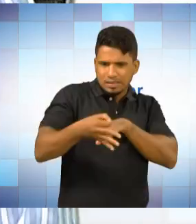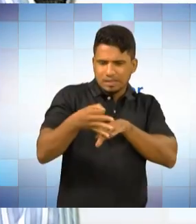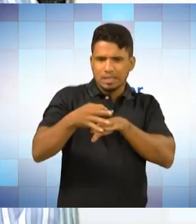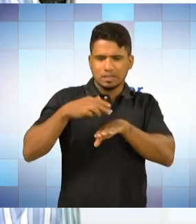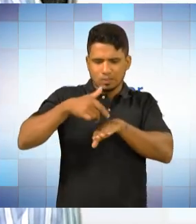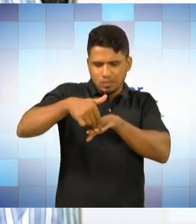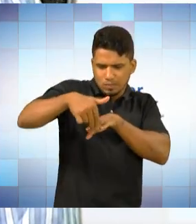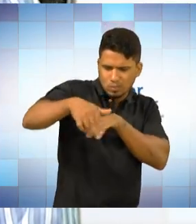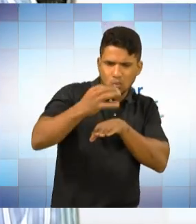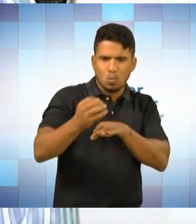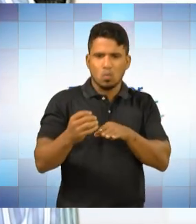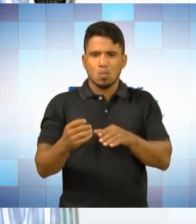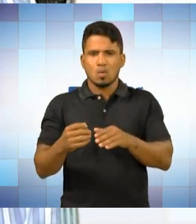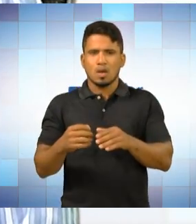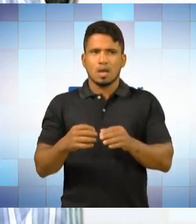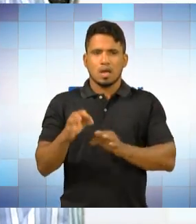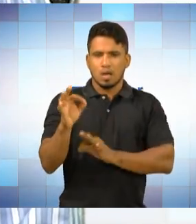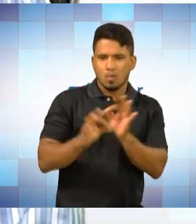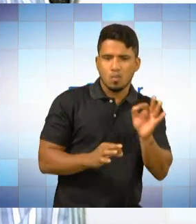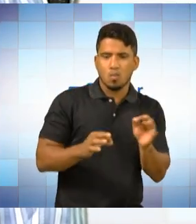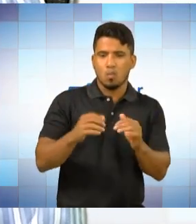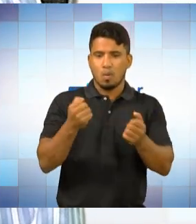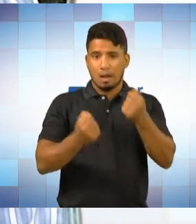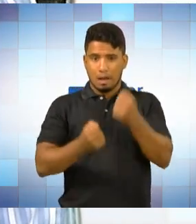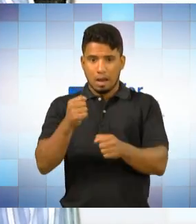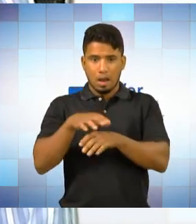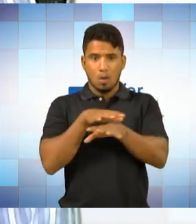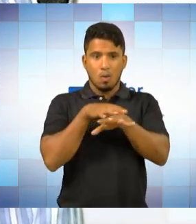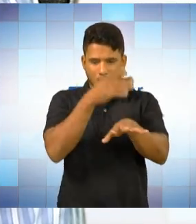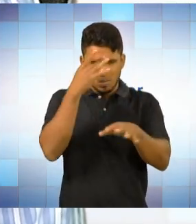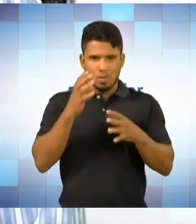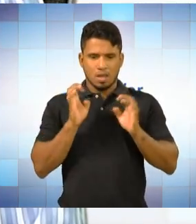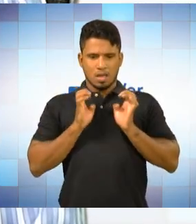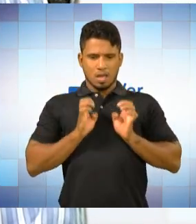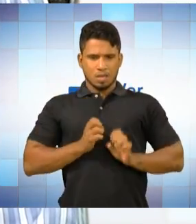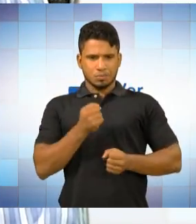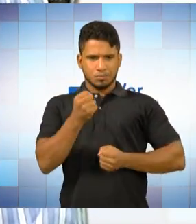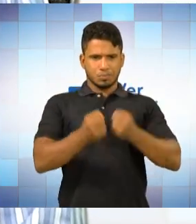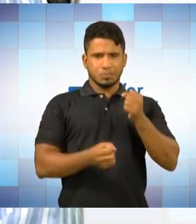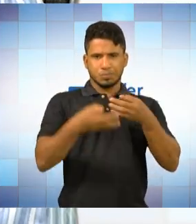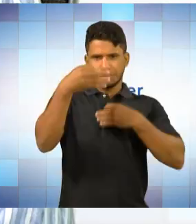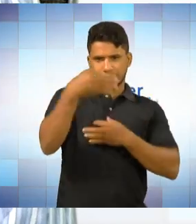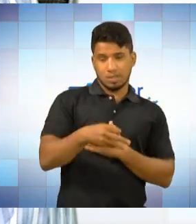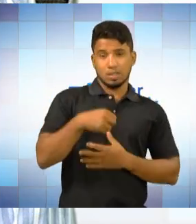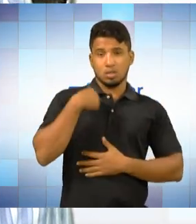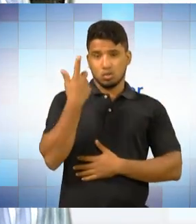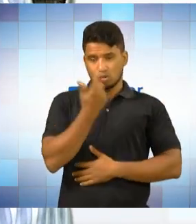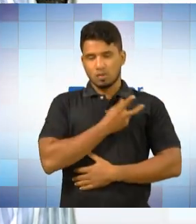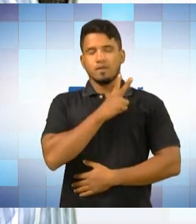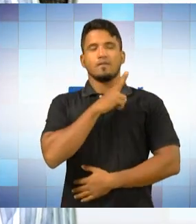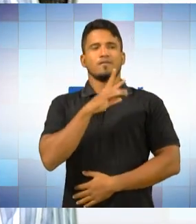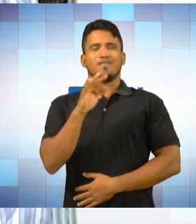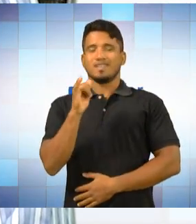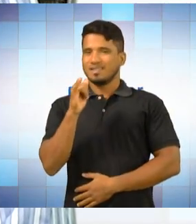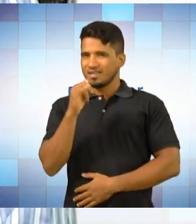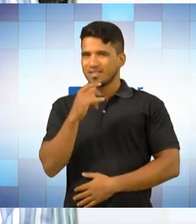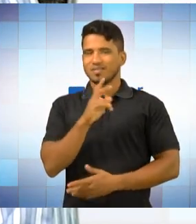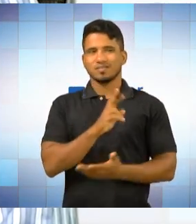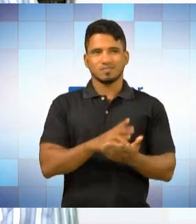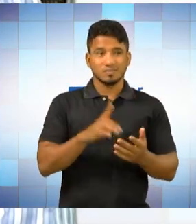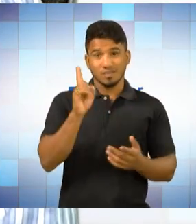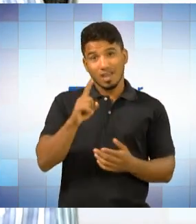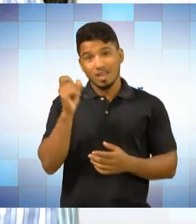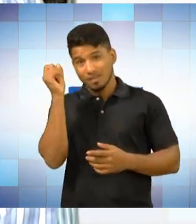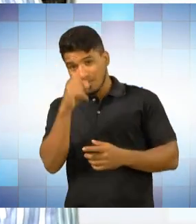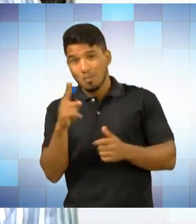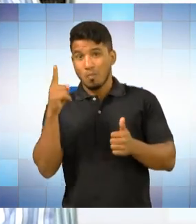desobstruídas, e o trânsito humano, para nós é muita coisa, porque é o ponto de